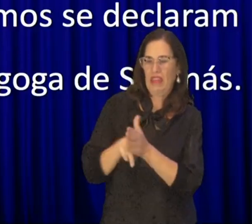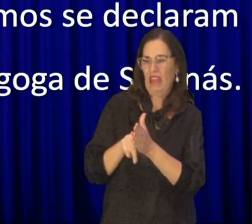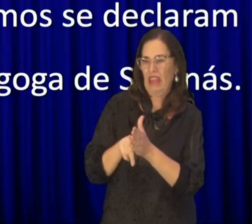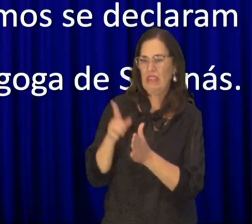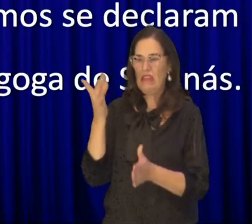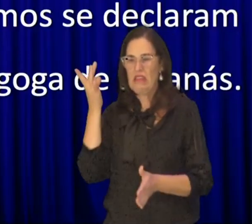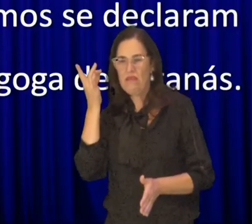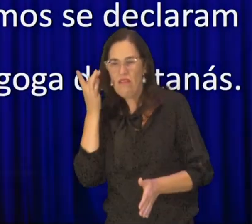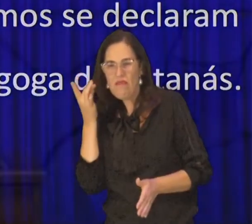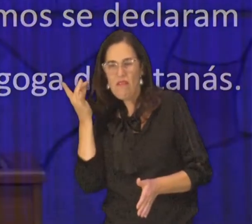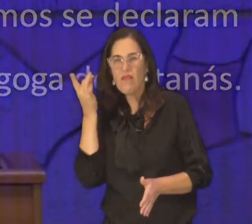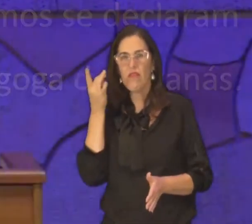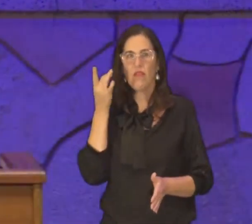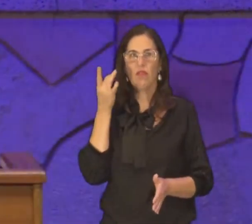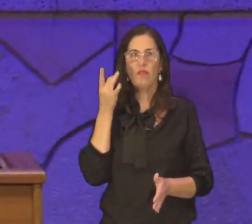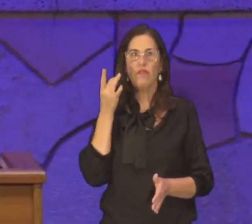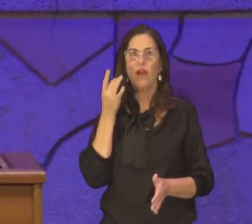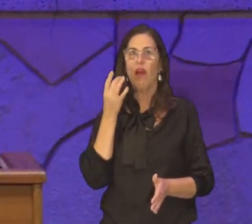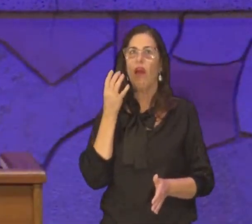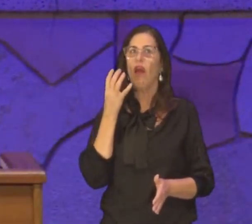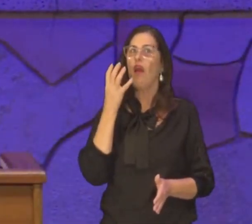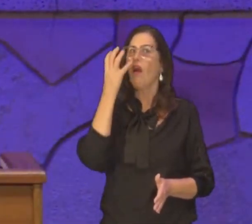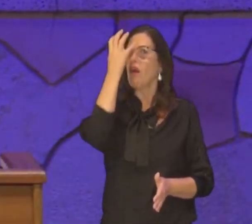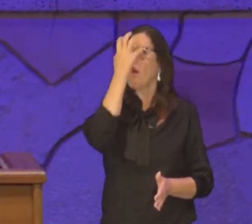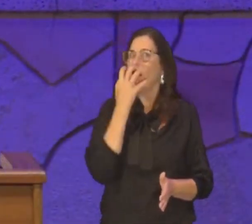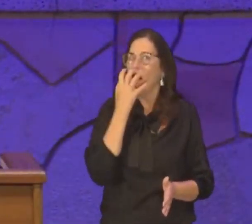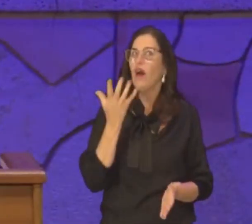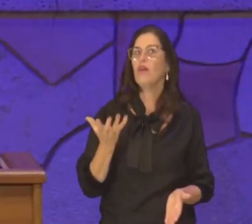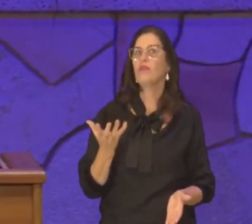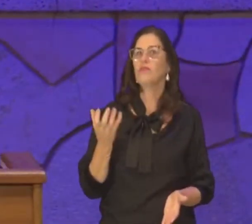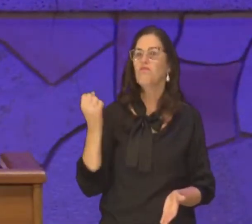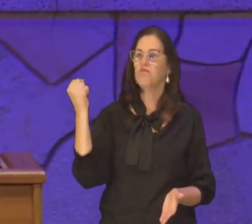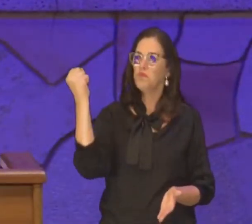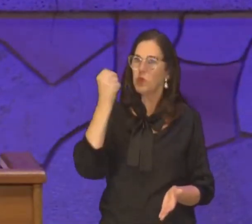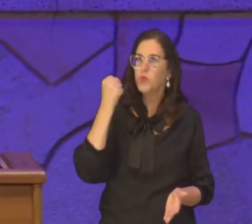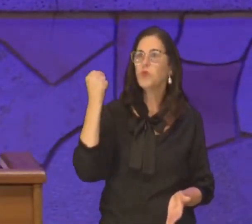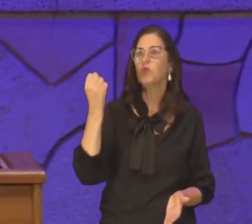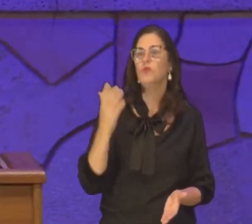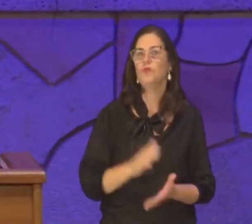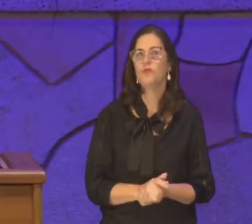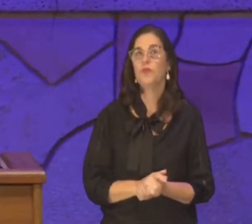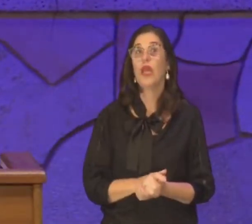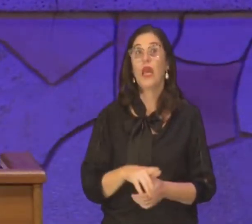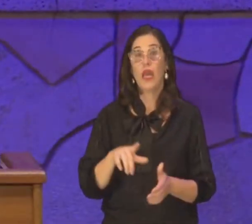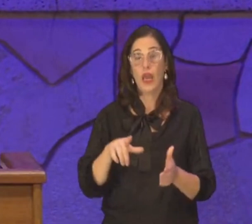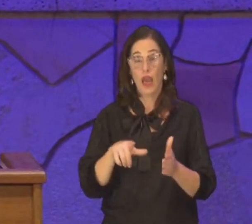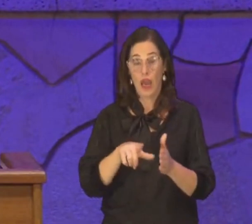Aqui tem um outro problema grave, meu irmão. Como eu disse no início, havia